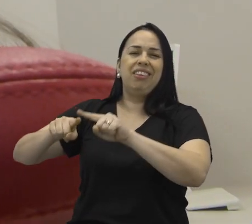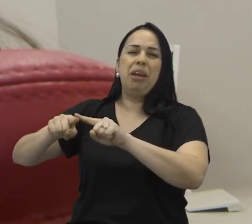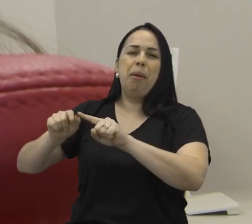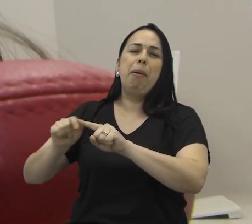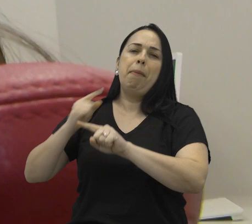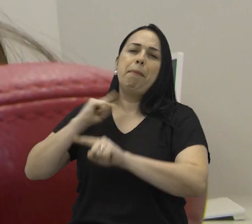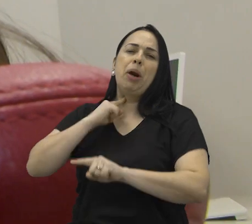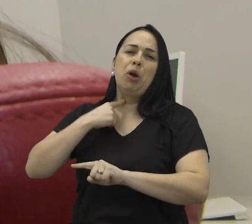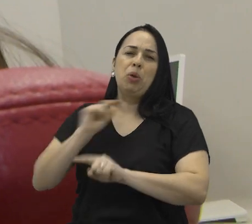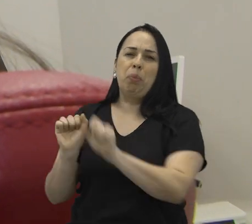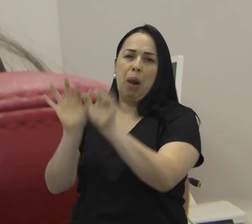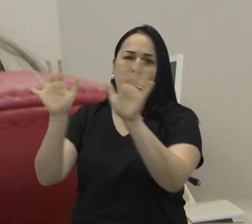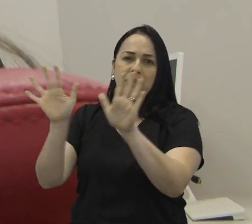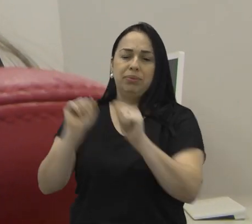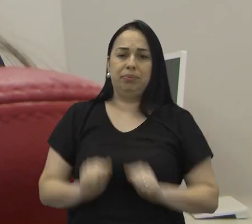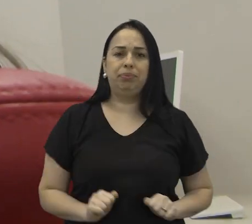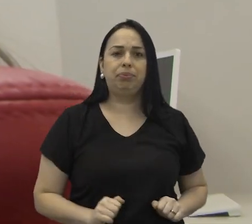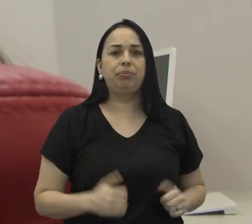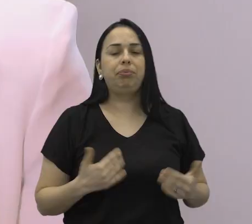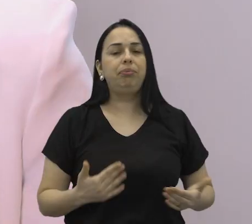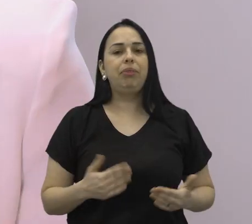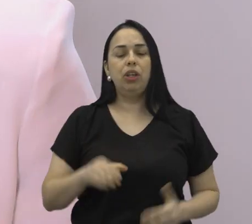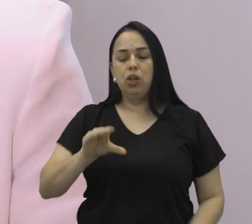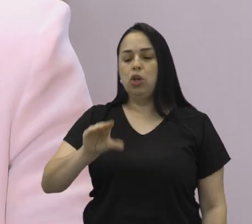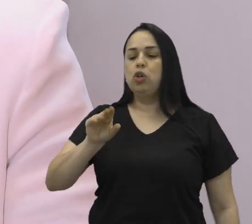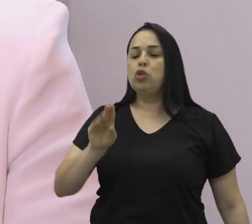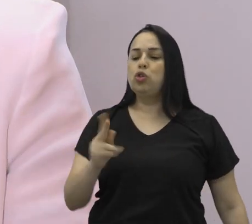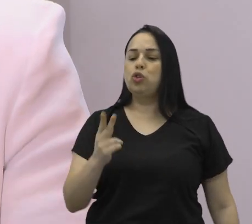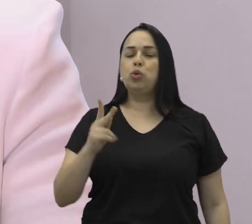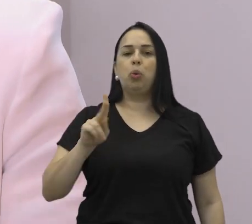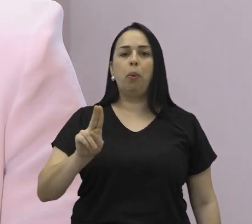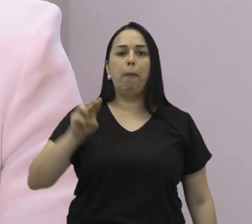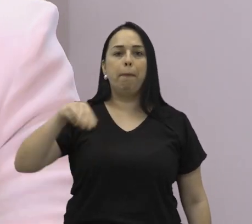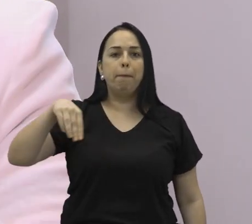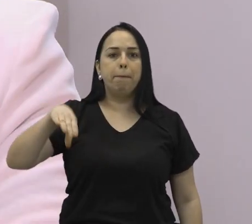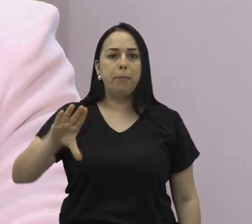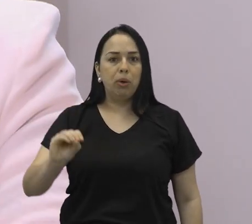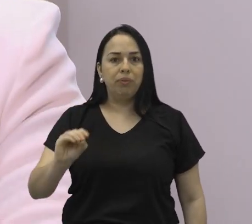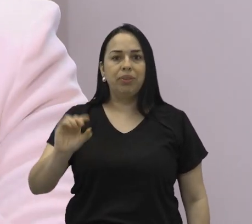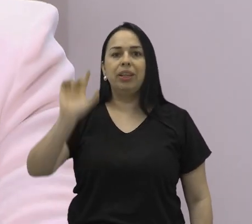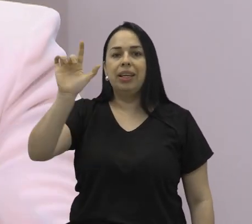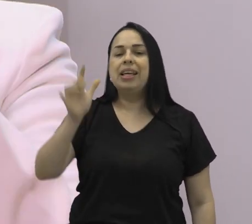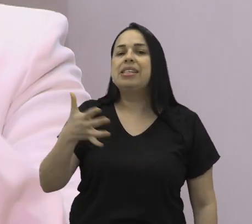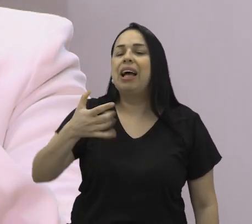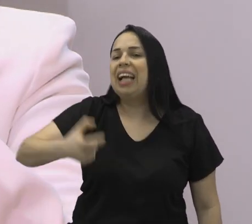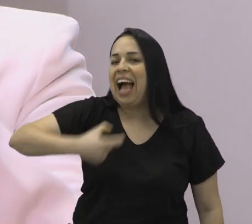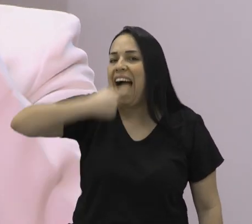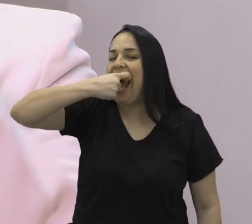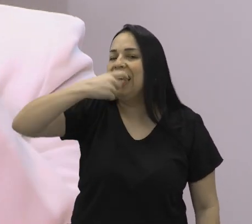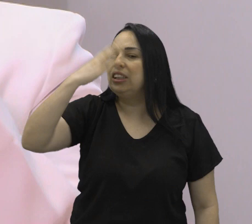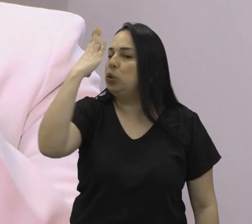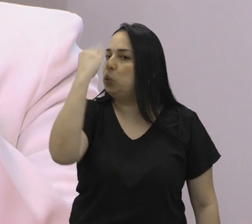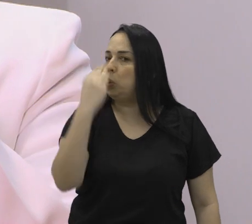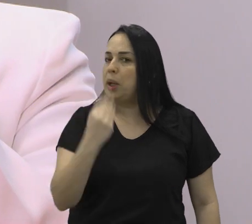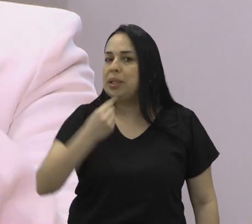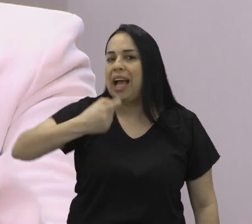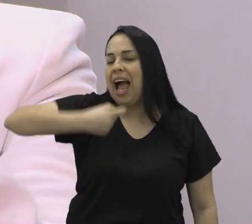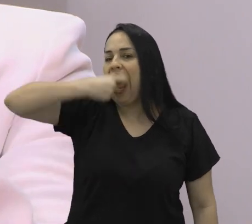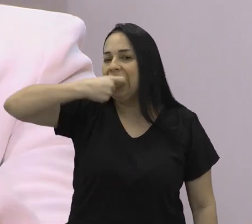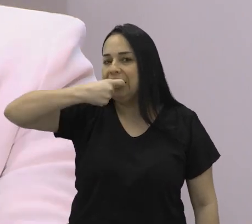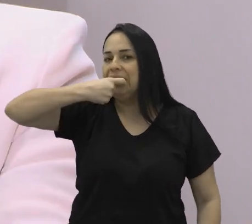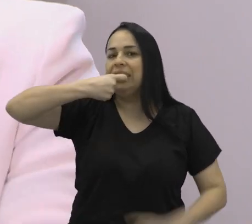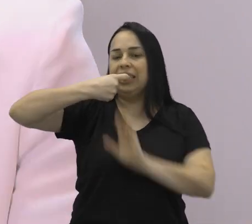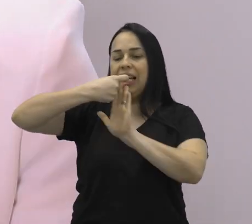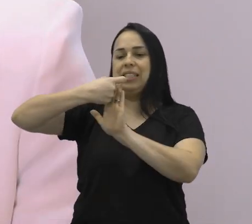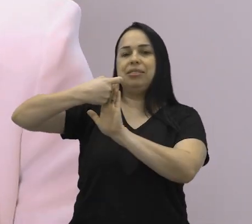no processo da radiografia convencional. O que é o chumbo? É uma película que vem dentro daquela partezinha do raio-x. Então, quando o paciente faz